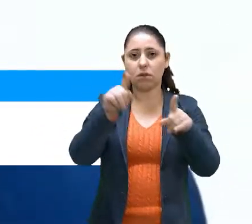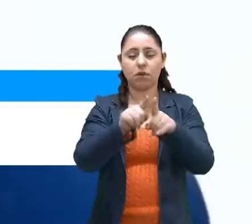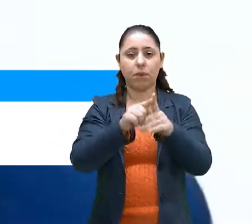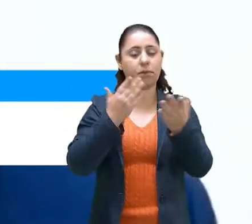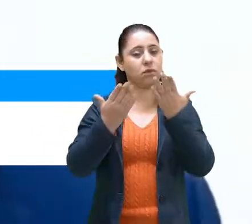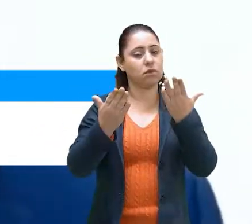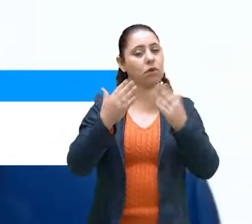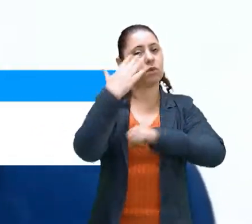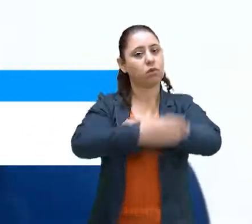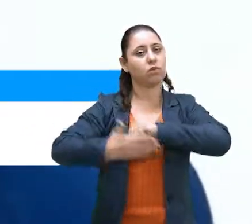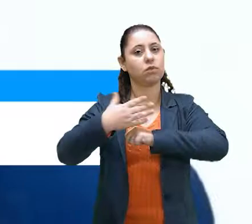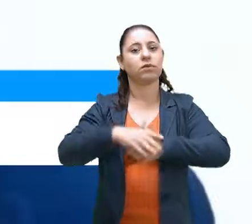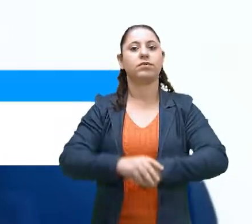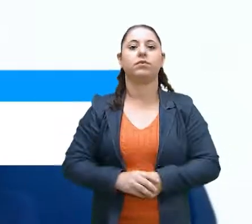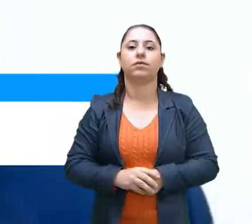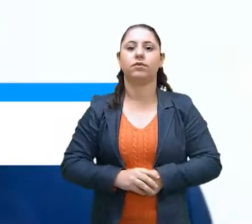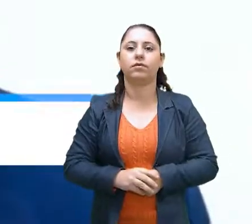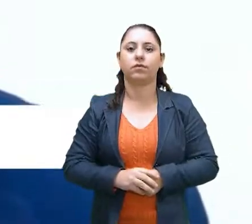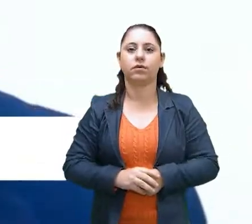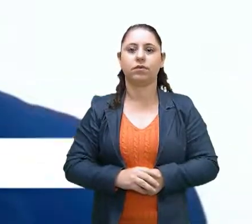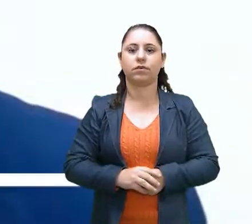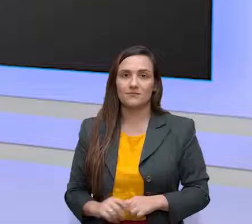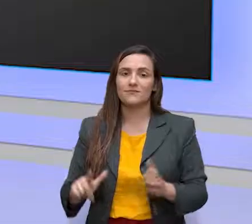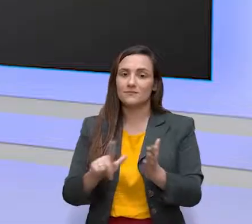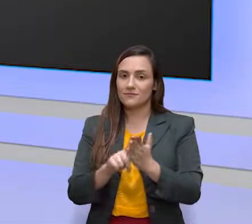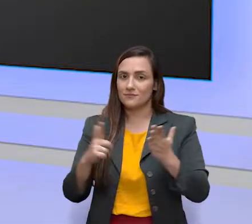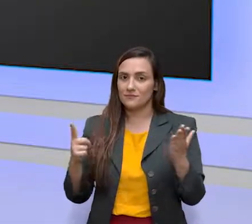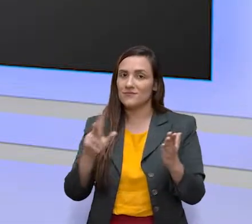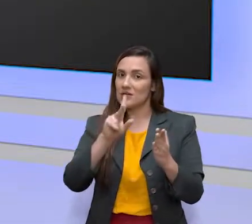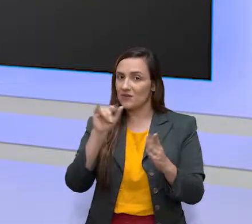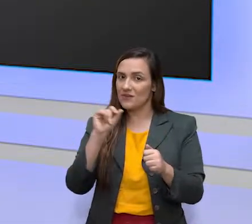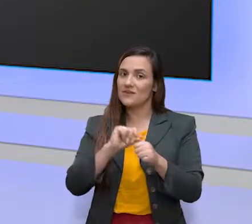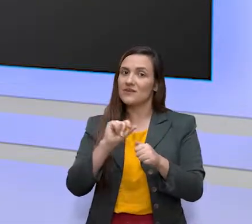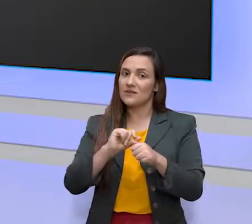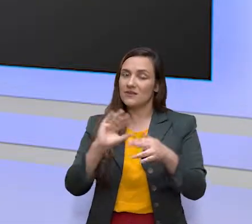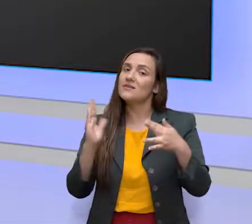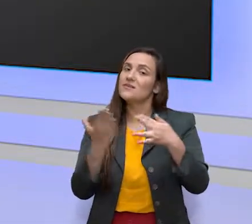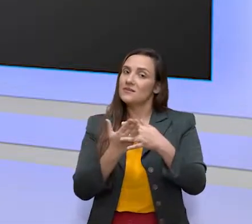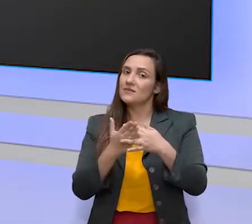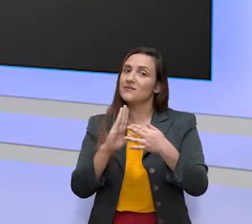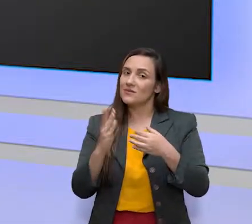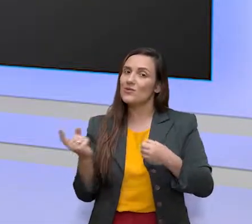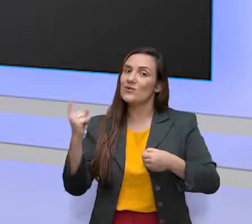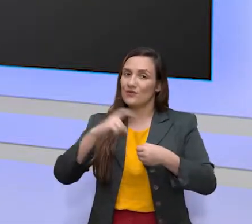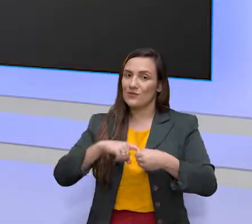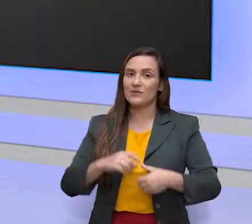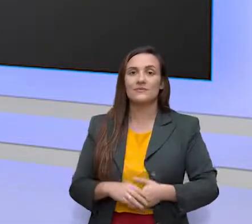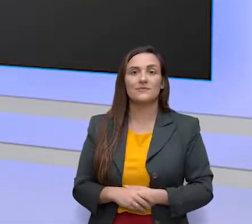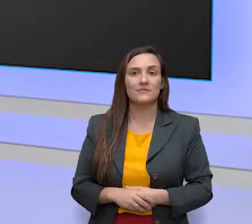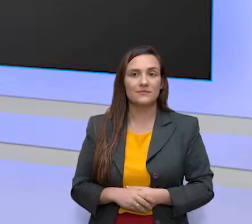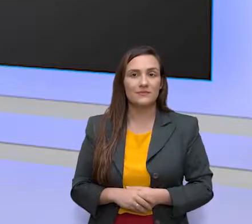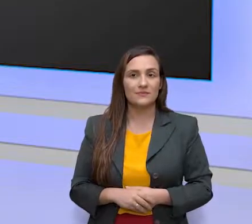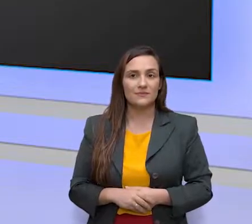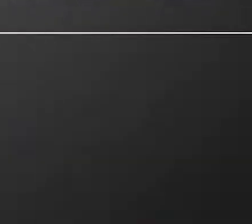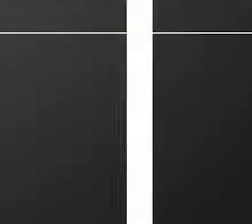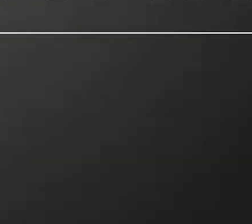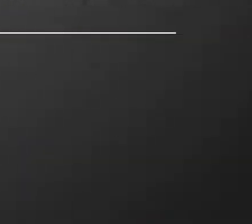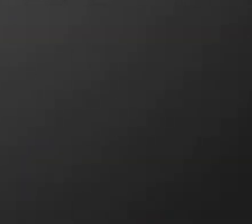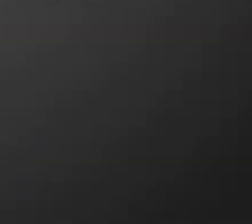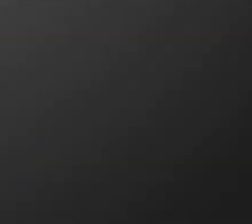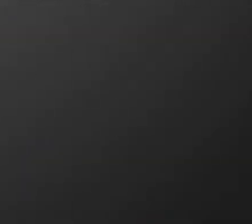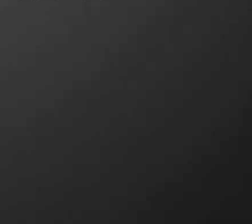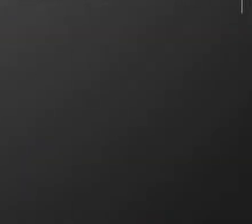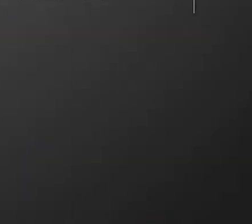física, emocional e psicológica preservada. O Jornal Parlamentar vai para um rápido intervalo e já volta.